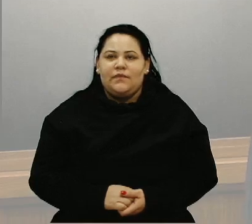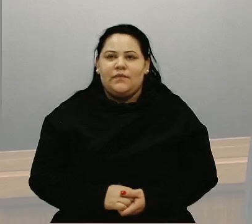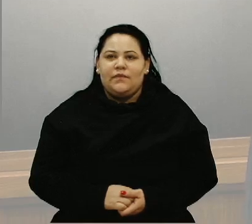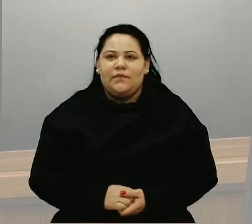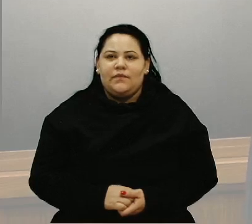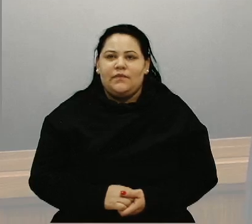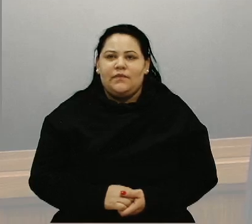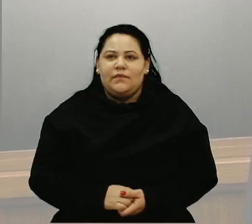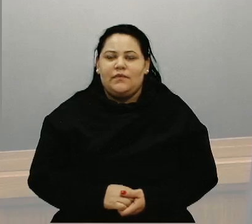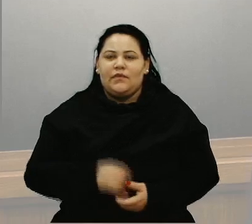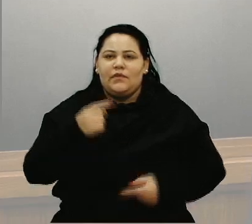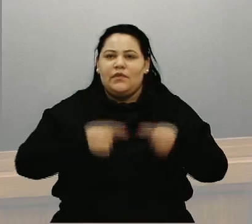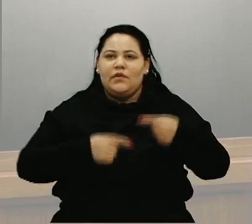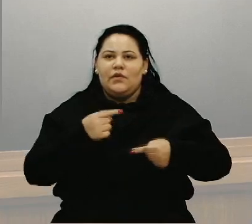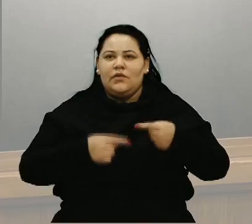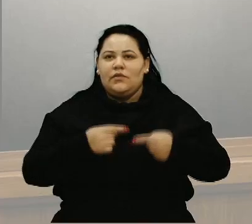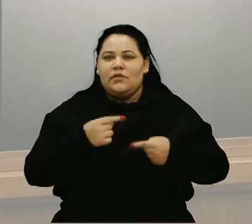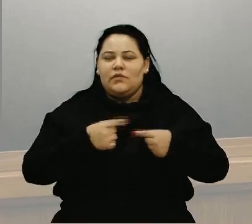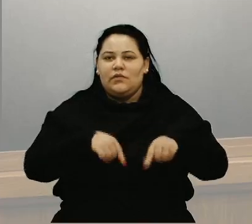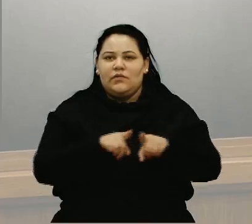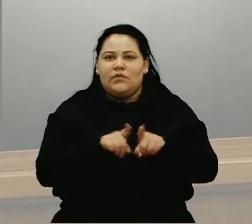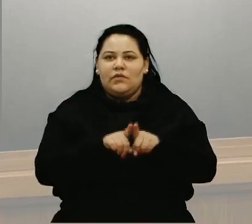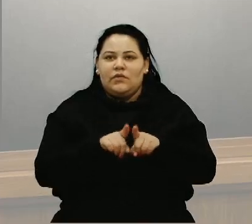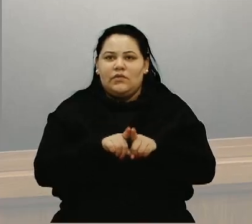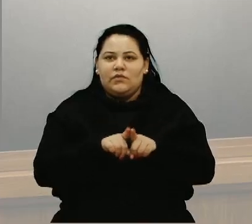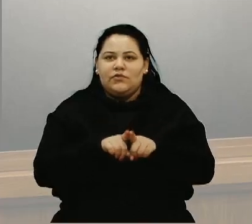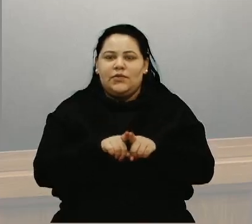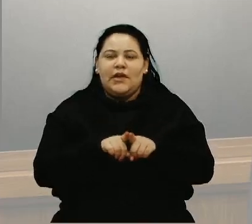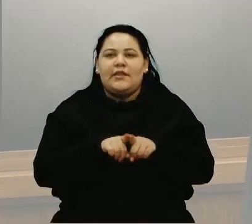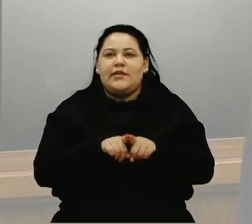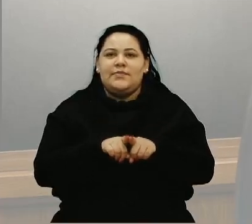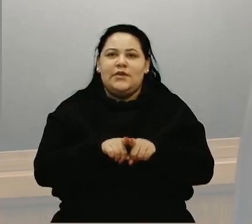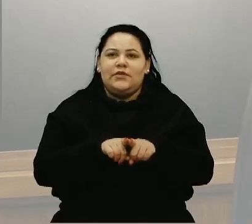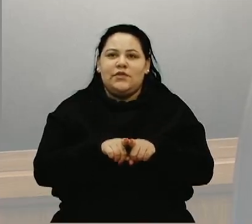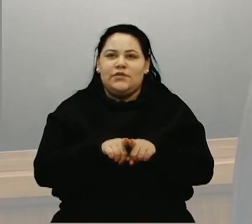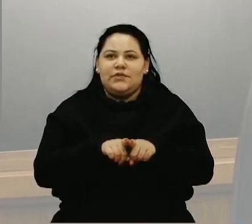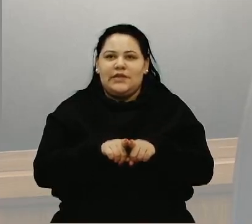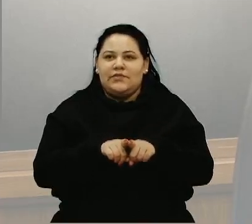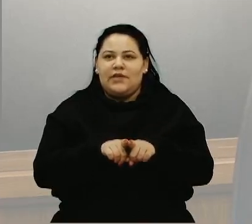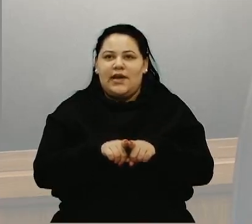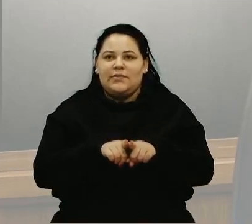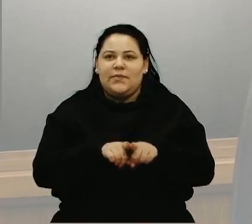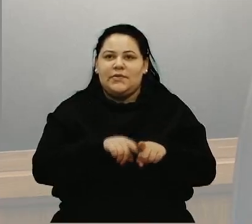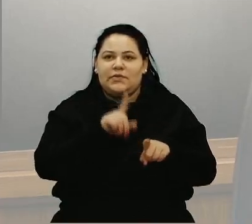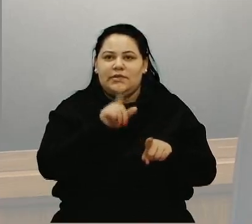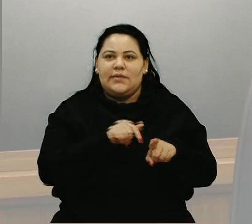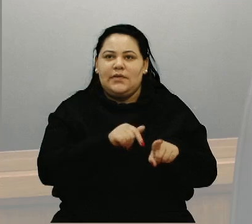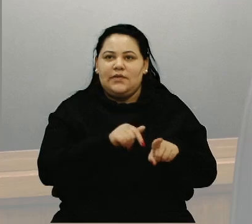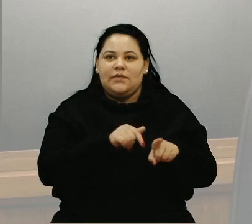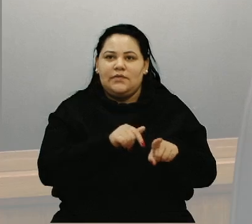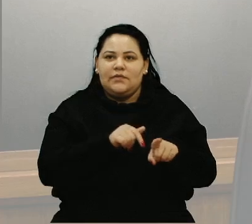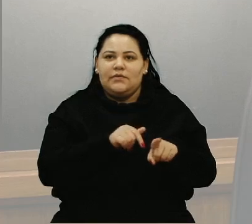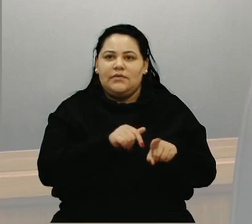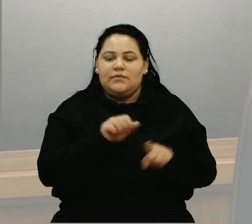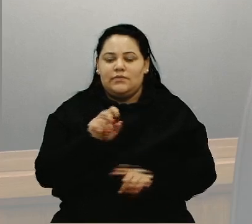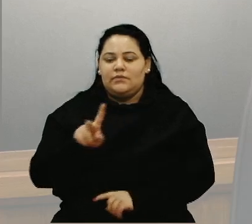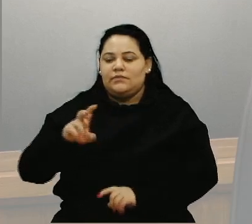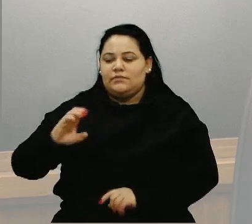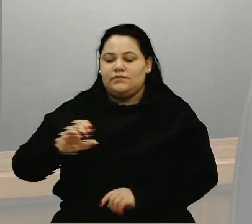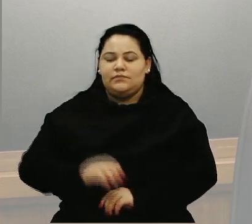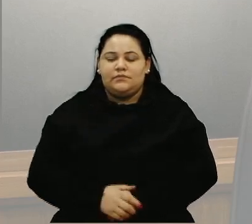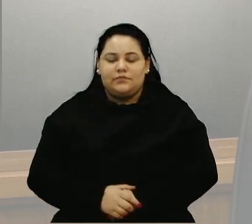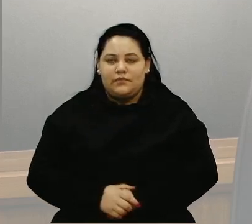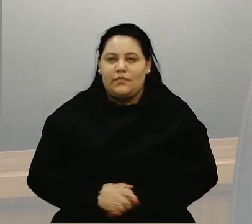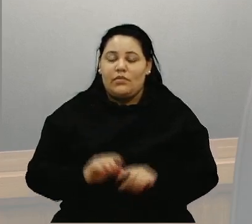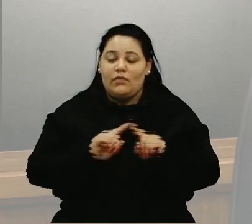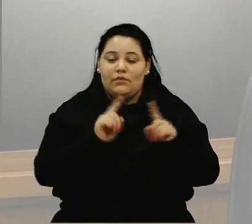debate para isso. É torno de 5,5 milhões por ano que acabam sendo vítimas fatais do AVC. Mas